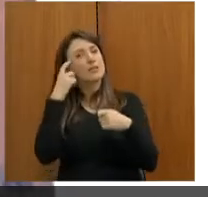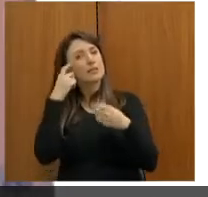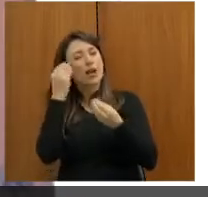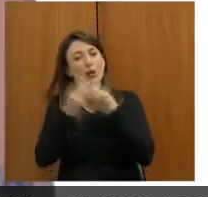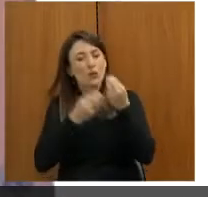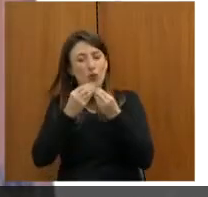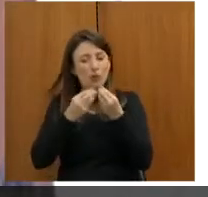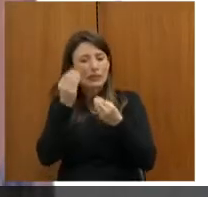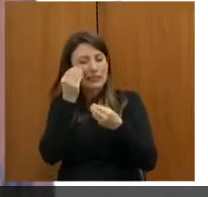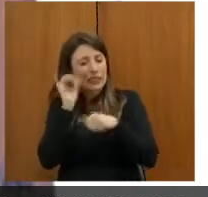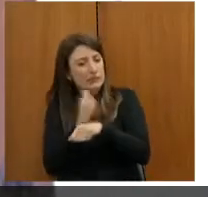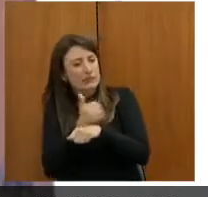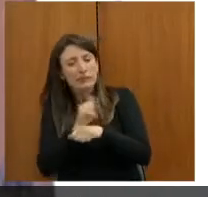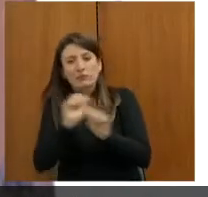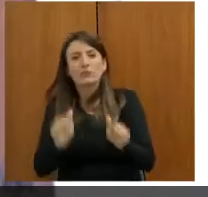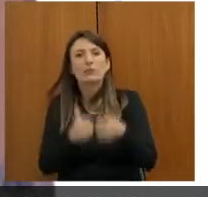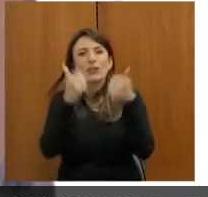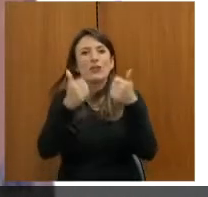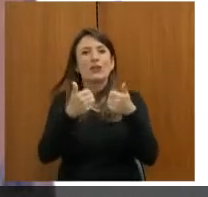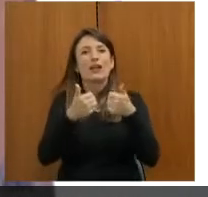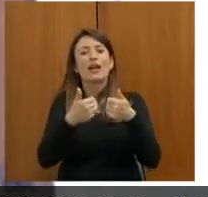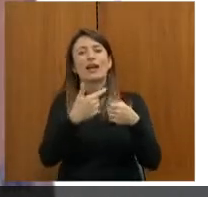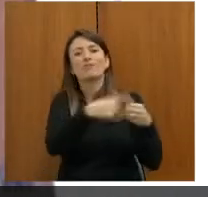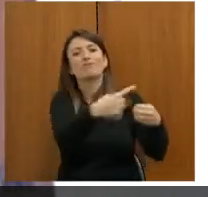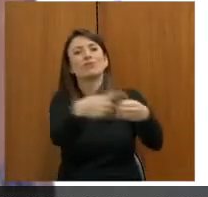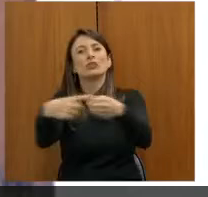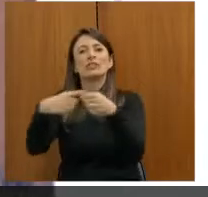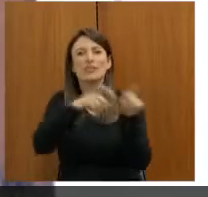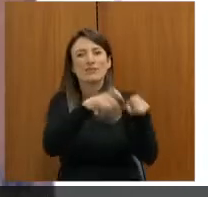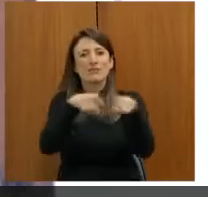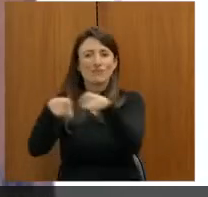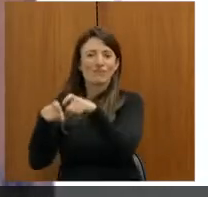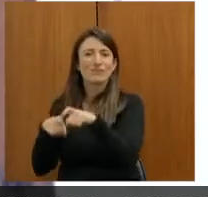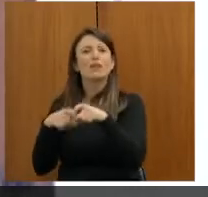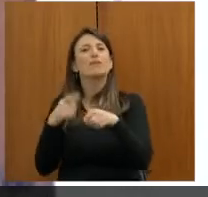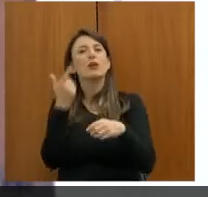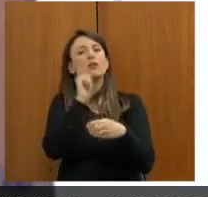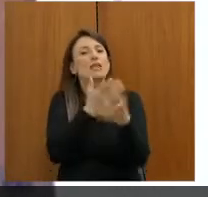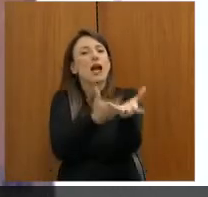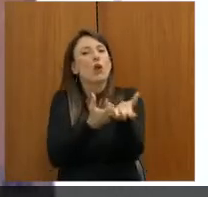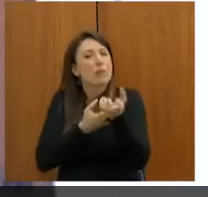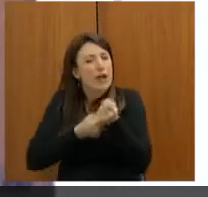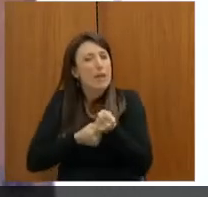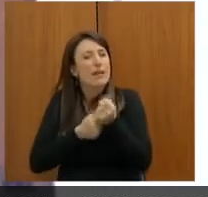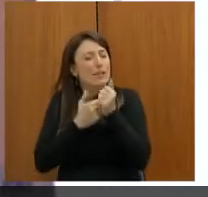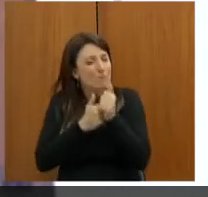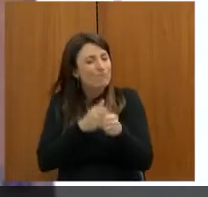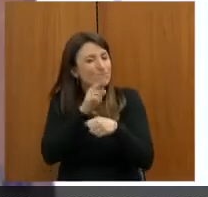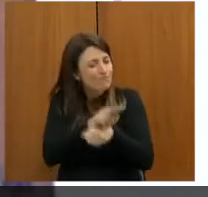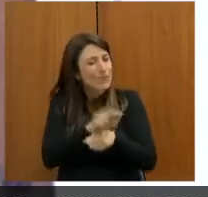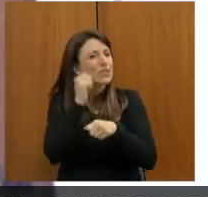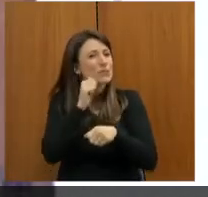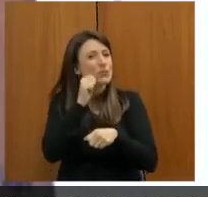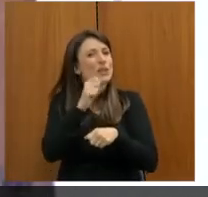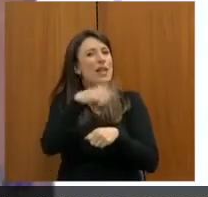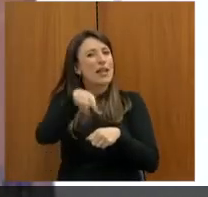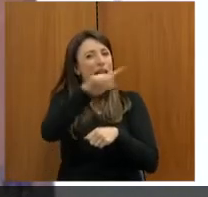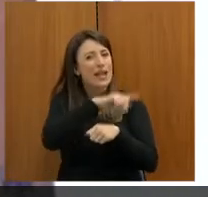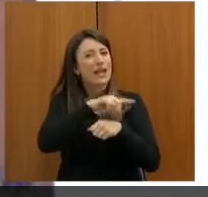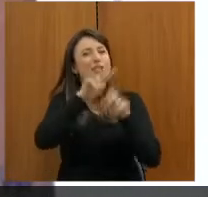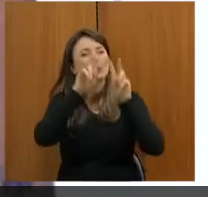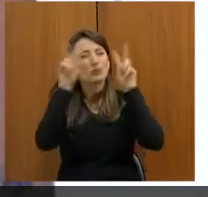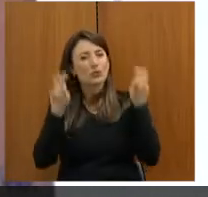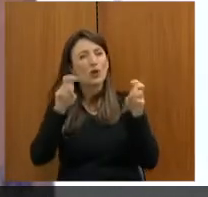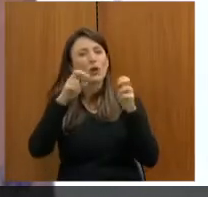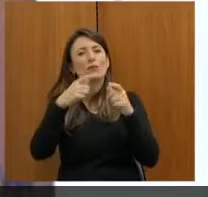né equipamento específico de acompanhamento dessas mulheres é com relação a essas questões